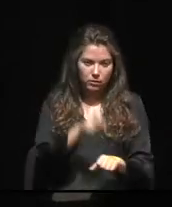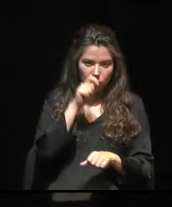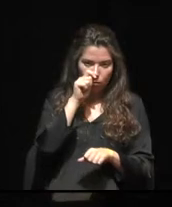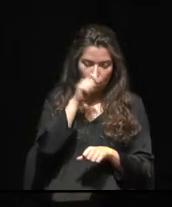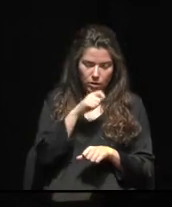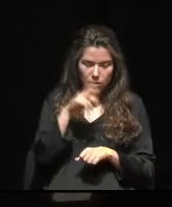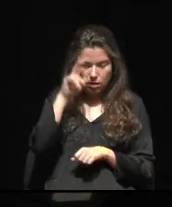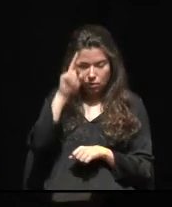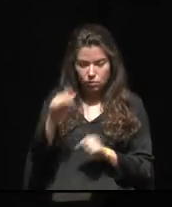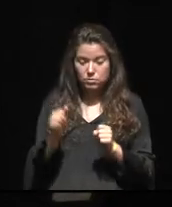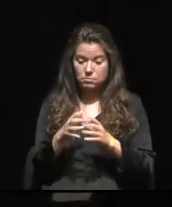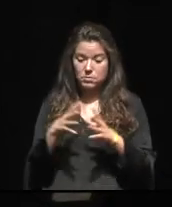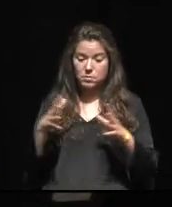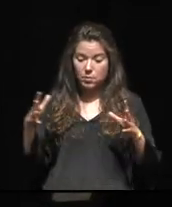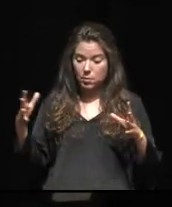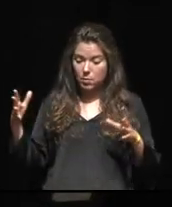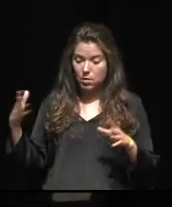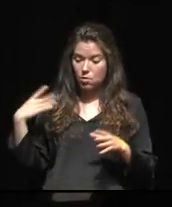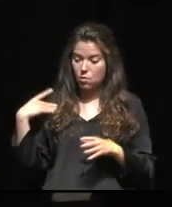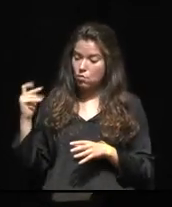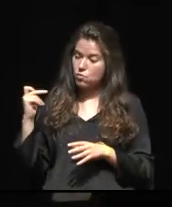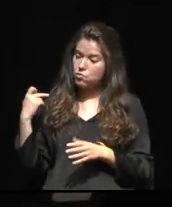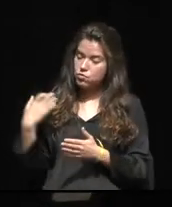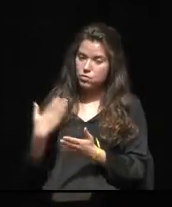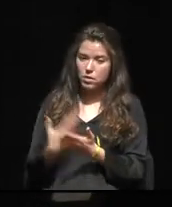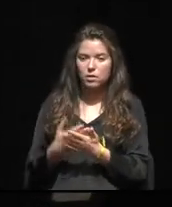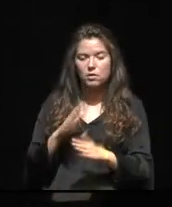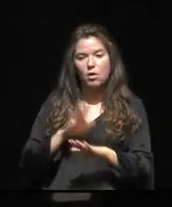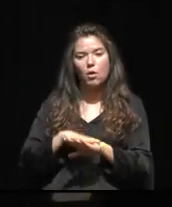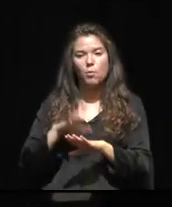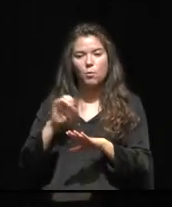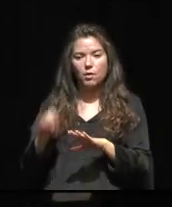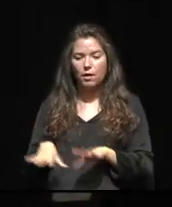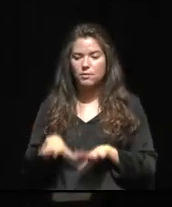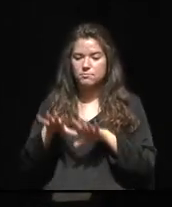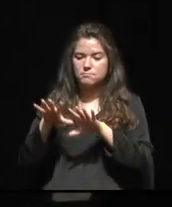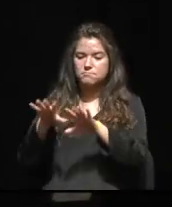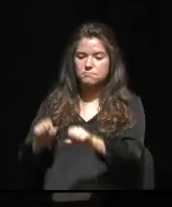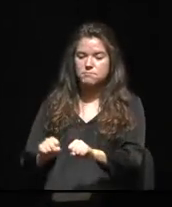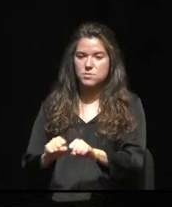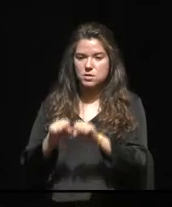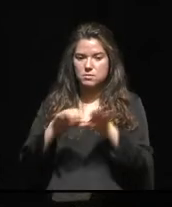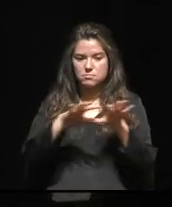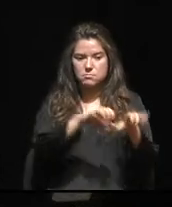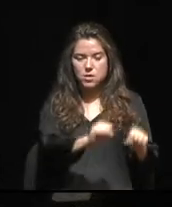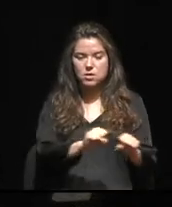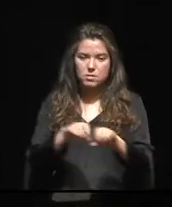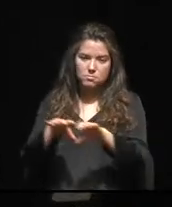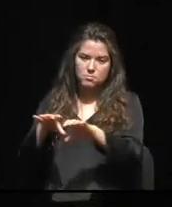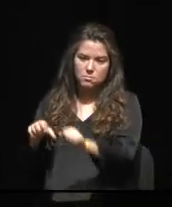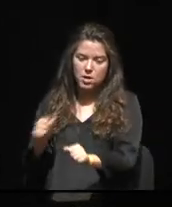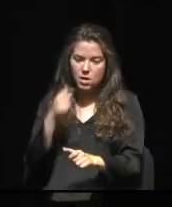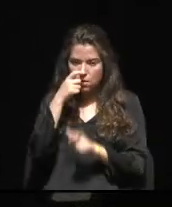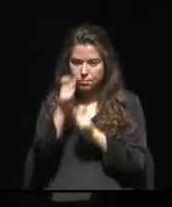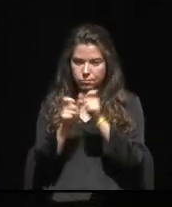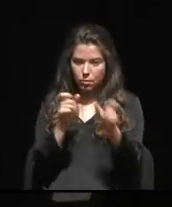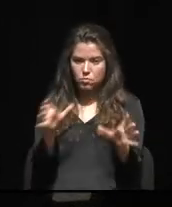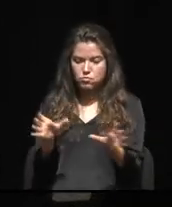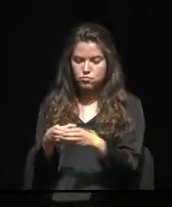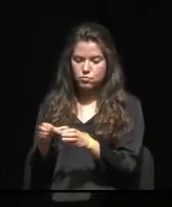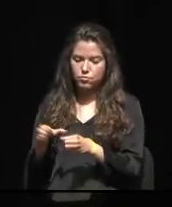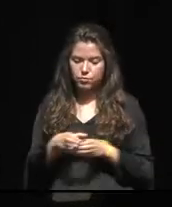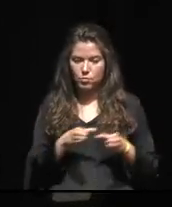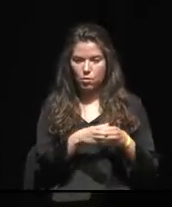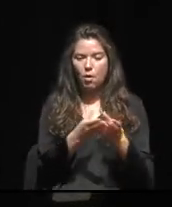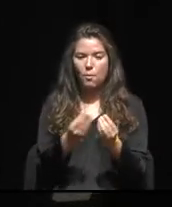Rússia cresceu ao longo dos séculos através das inúmeras invasões que conduziu contra muitos muitos povos e que pu